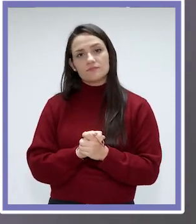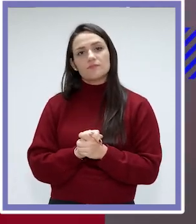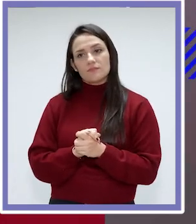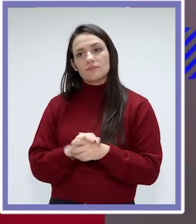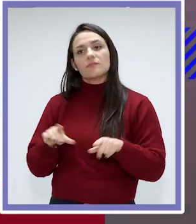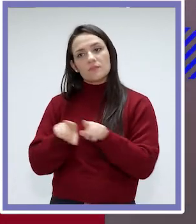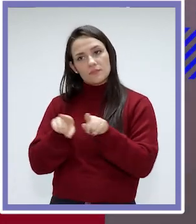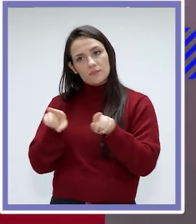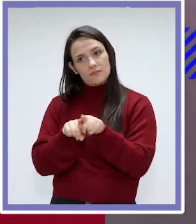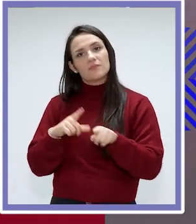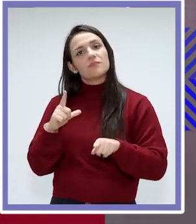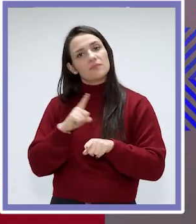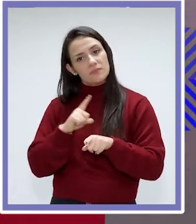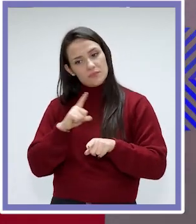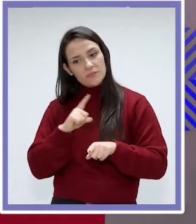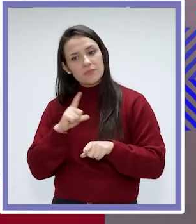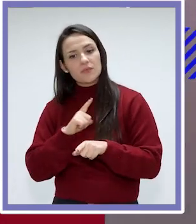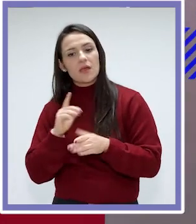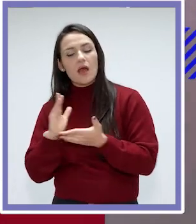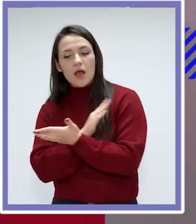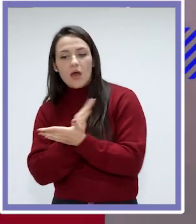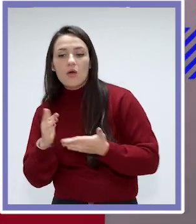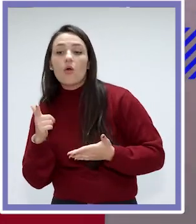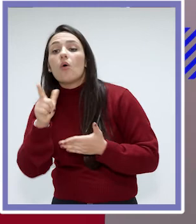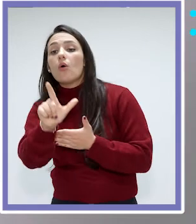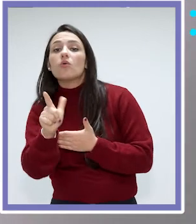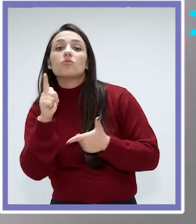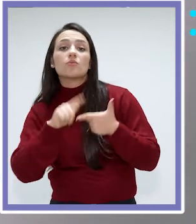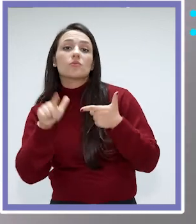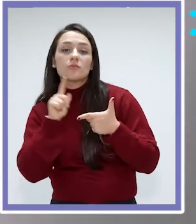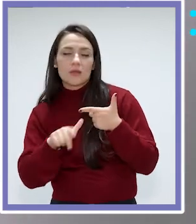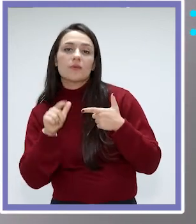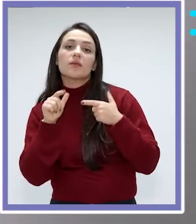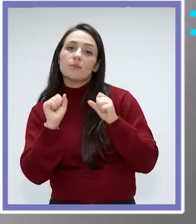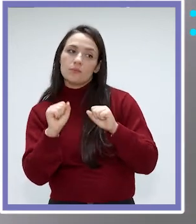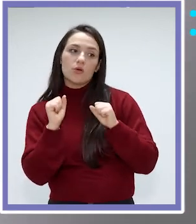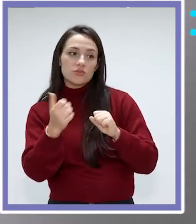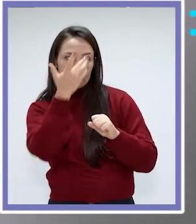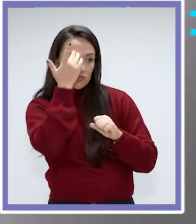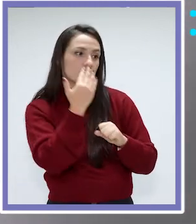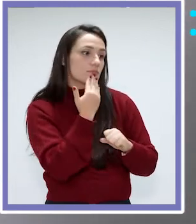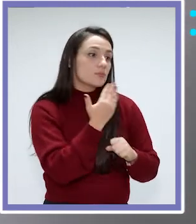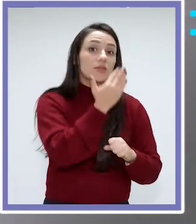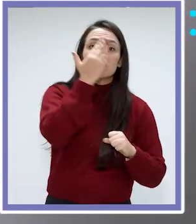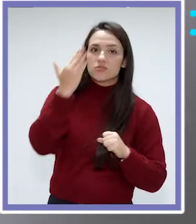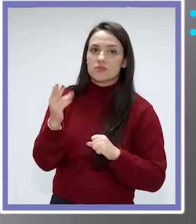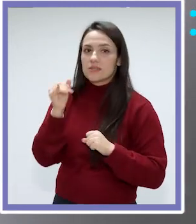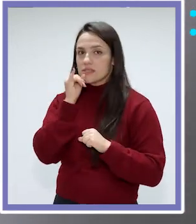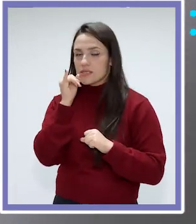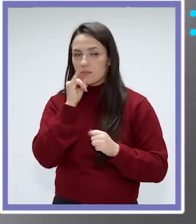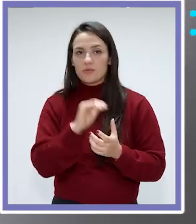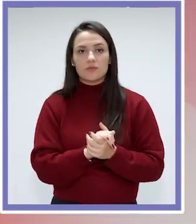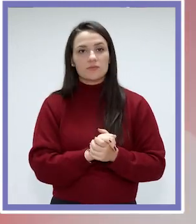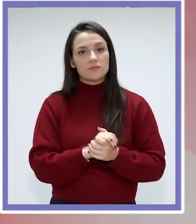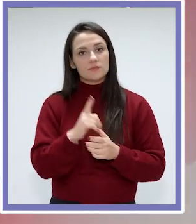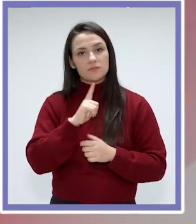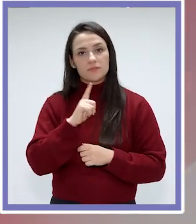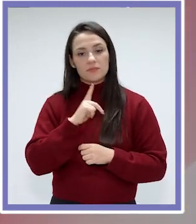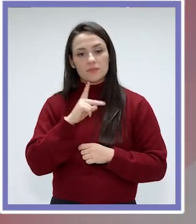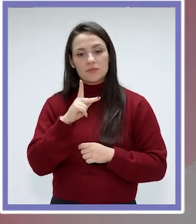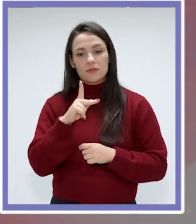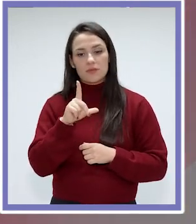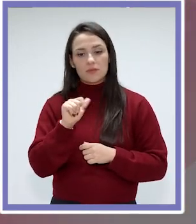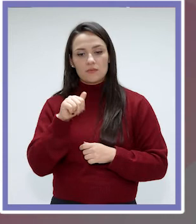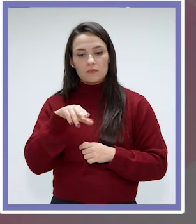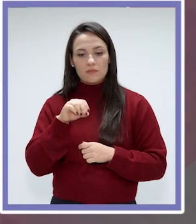outras questões que a gente pode fazer por demanda, por exemplo, um grupo de estudo específico, né? Por exemplo, tem o plano diretor